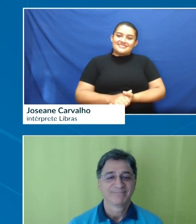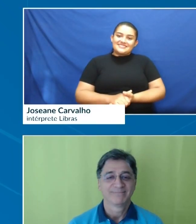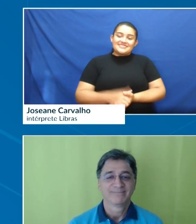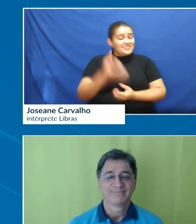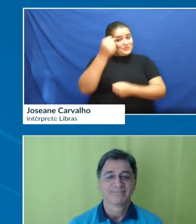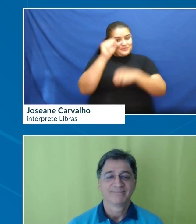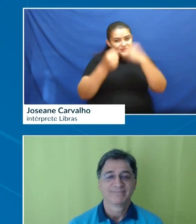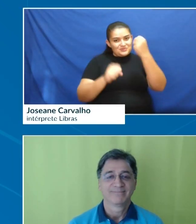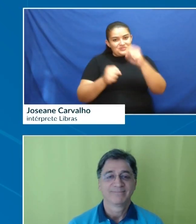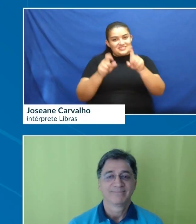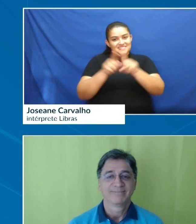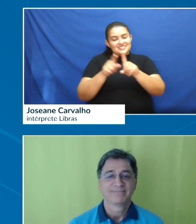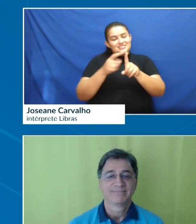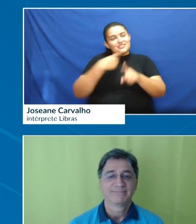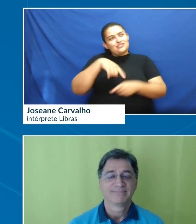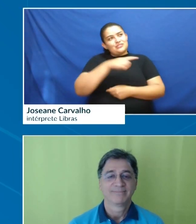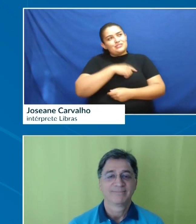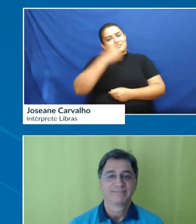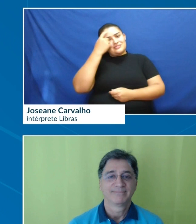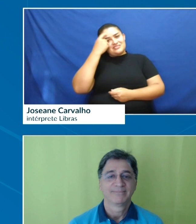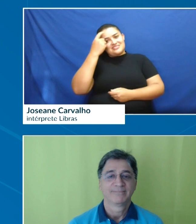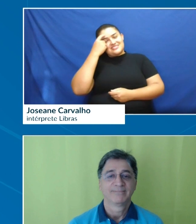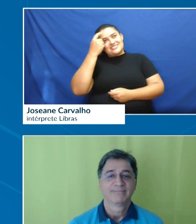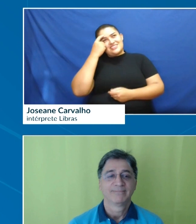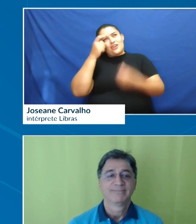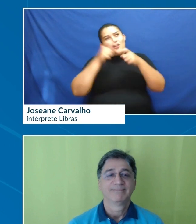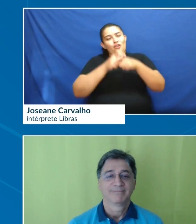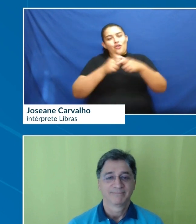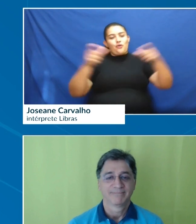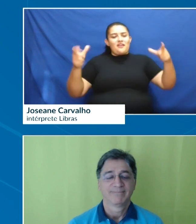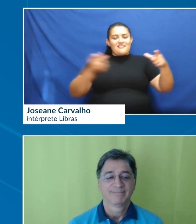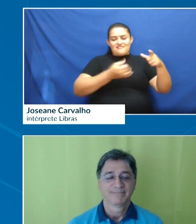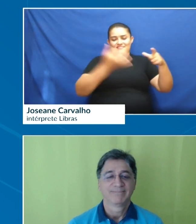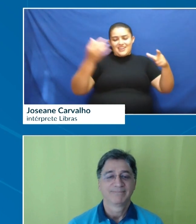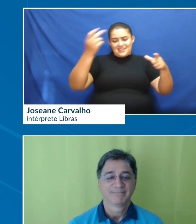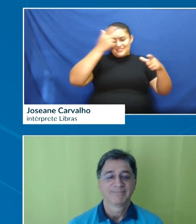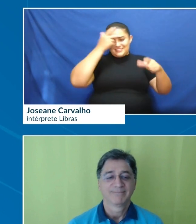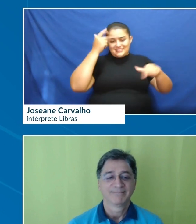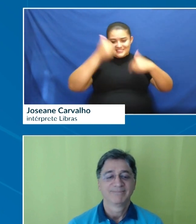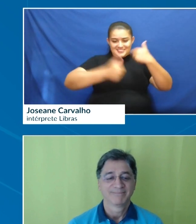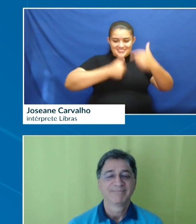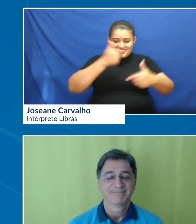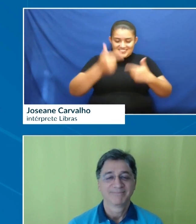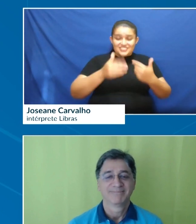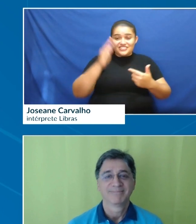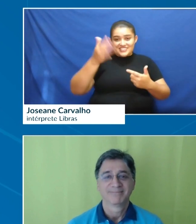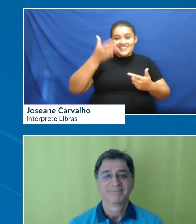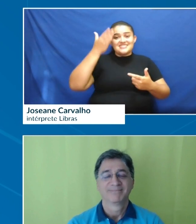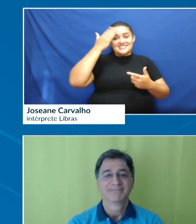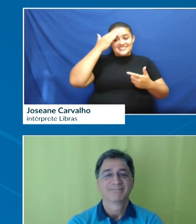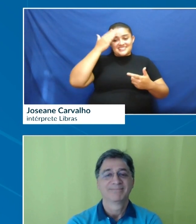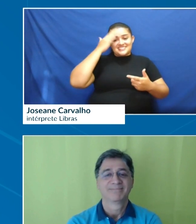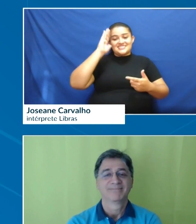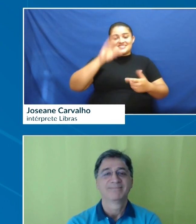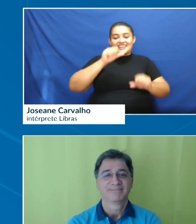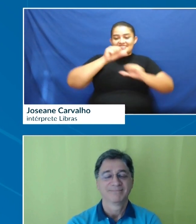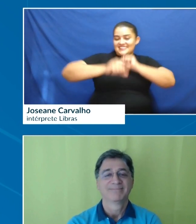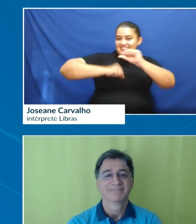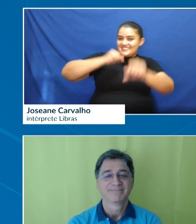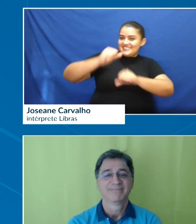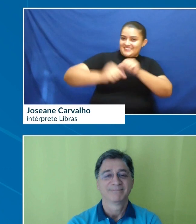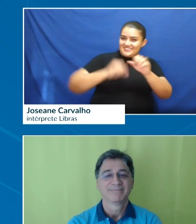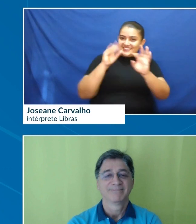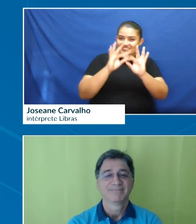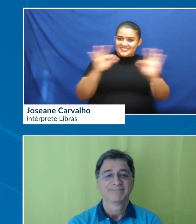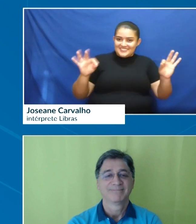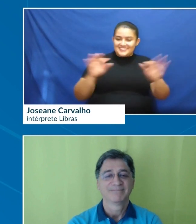gente imagina aquela indústria, aquele galpão, onde tem várias pessoas trabalhando, isso a gente sabe que já mudou bastante, né?